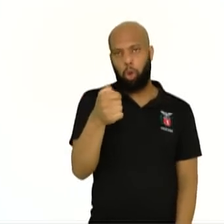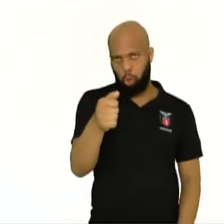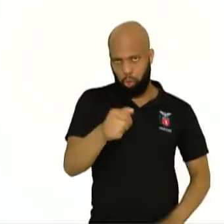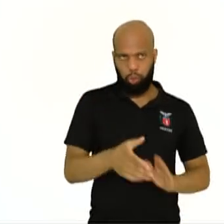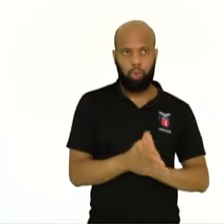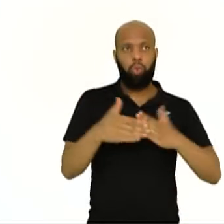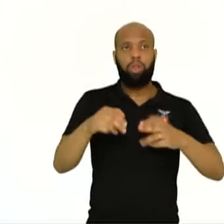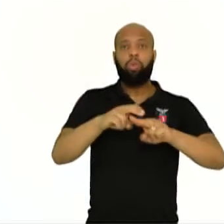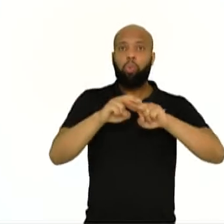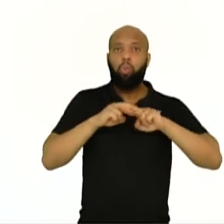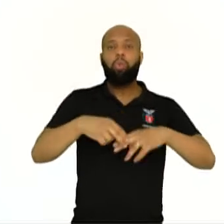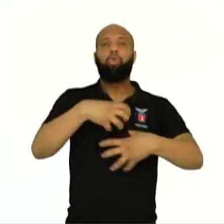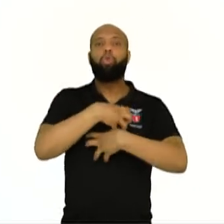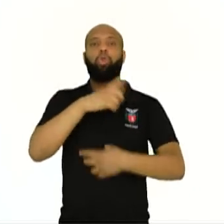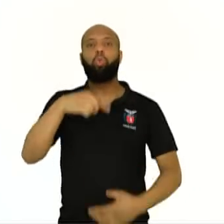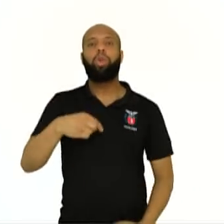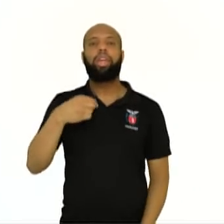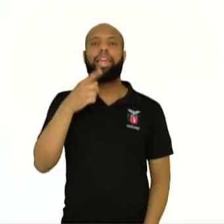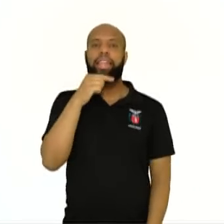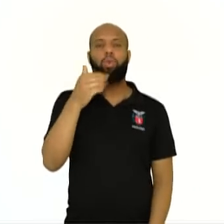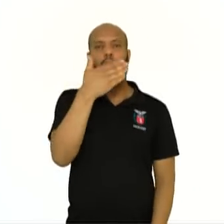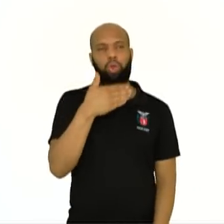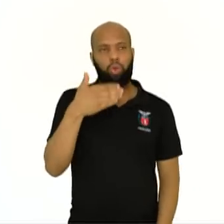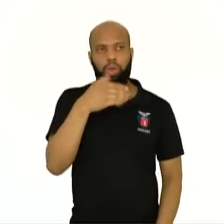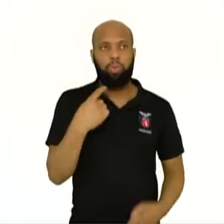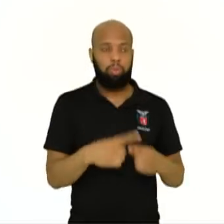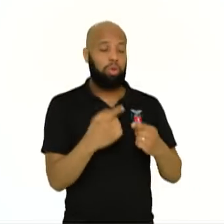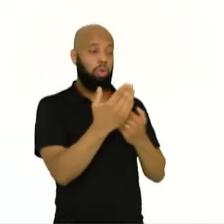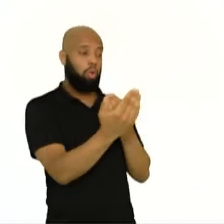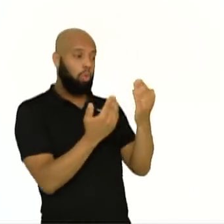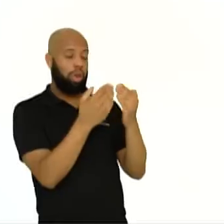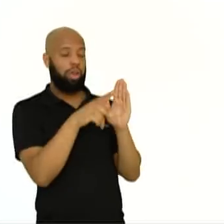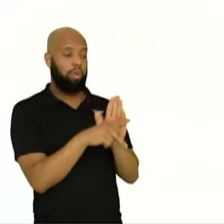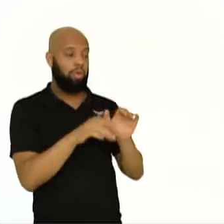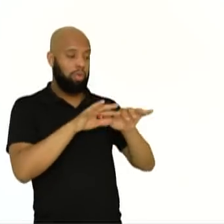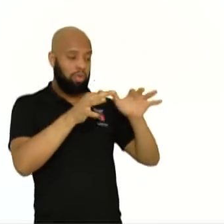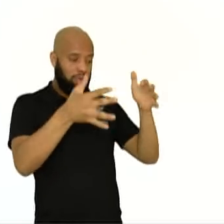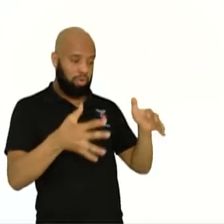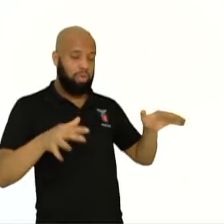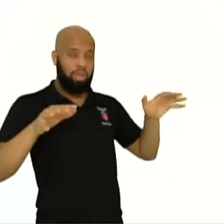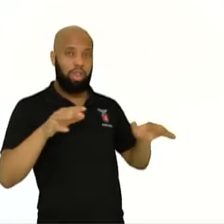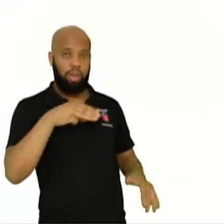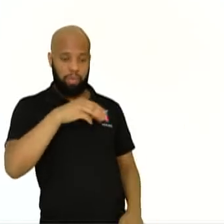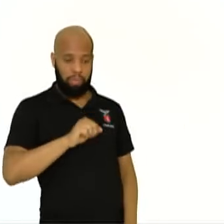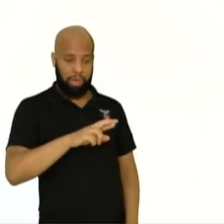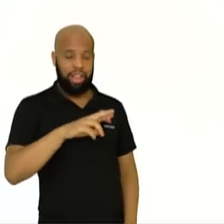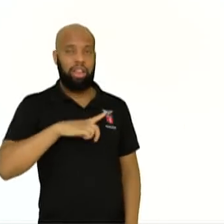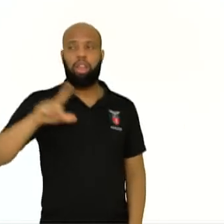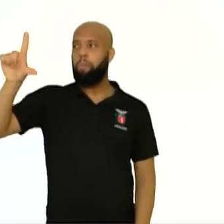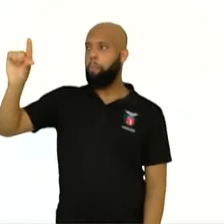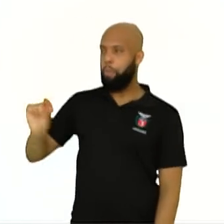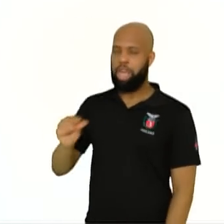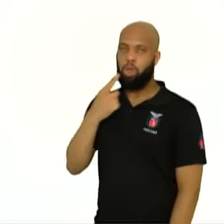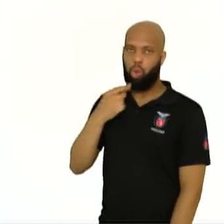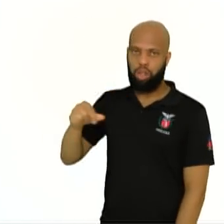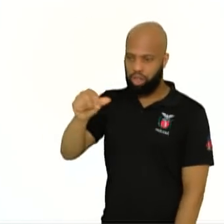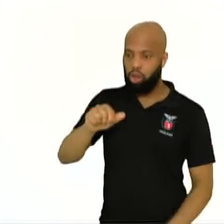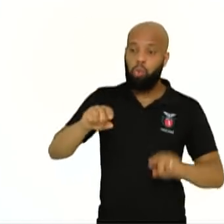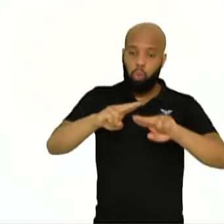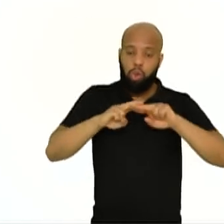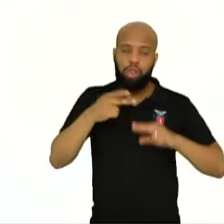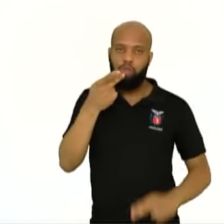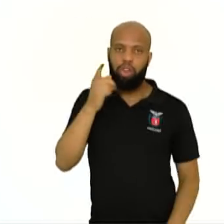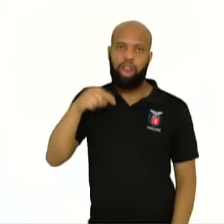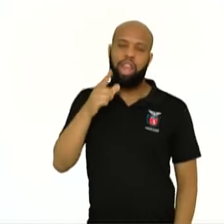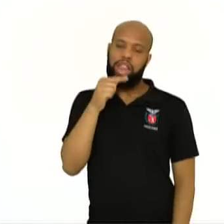geleiras, nos polos norte e sul. Águas subterrâneas e até águas poluídas. Por isso que a